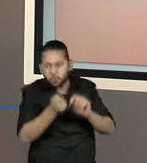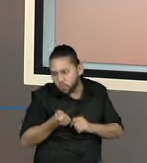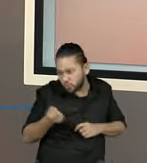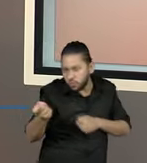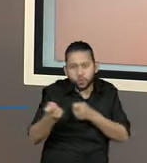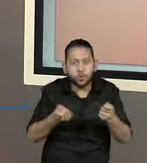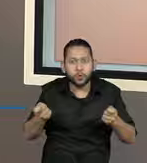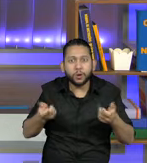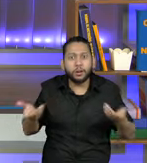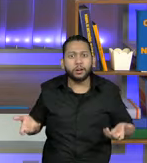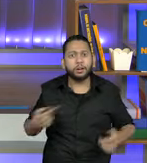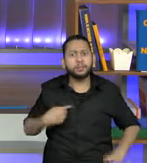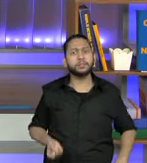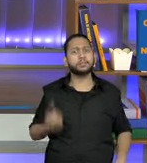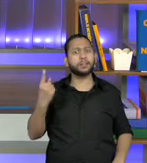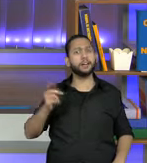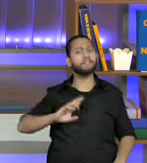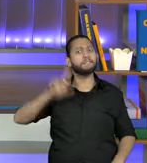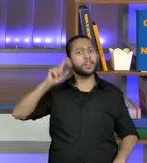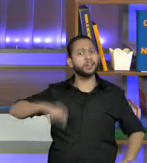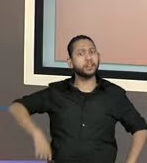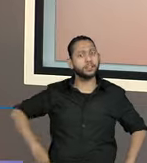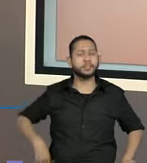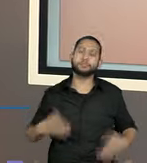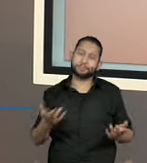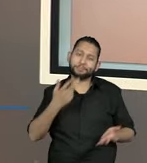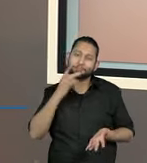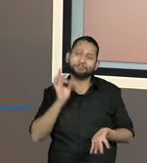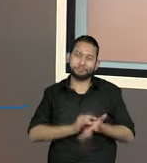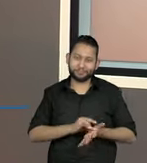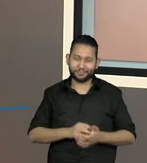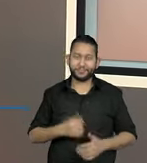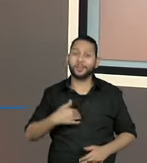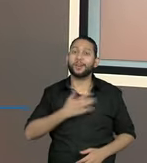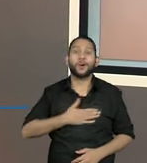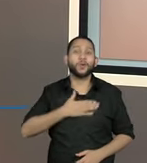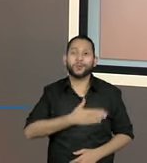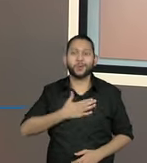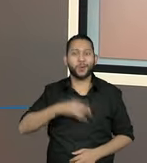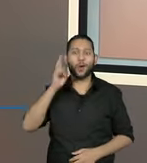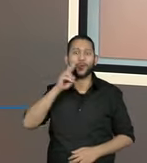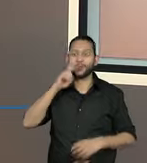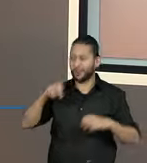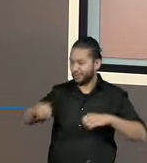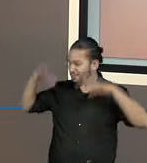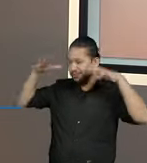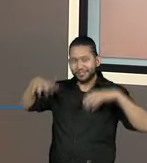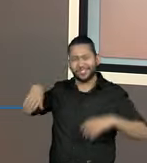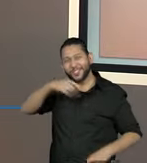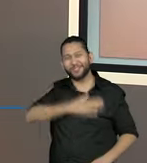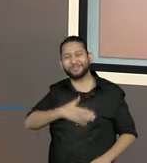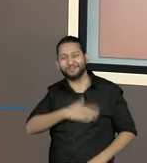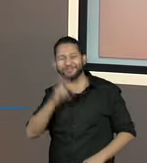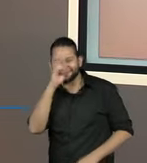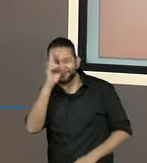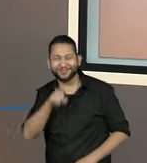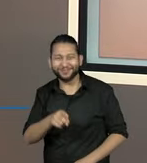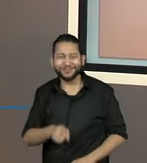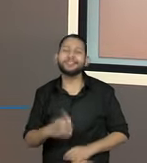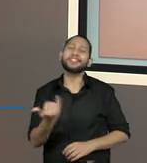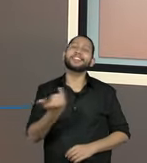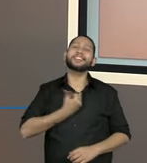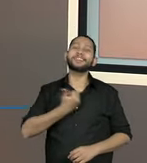muito estranho, muito diferente, né? Ah, mas eu confesso, eu adorei tudo isso. E você aí de casa, manda aqui